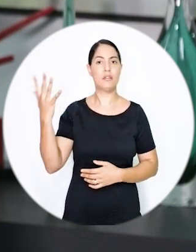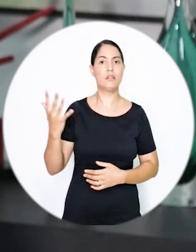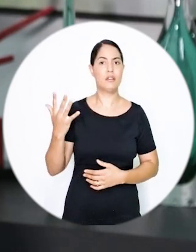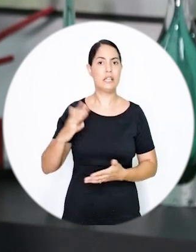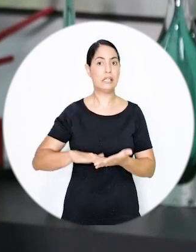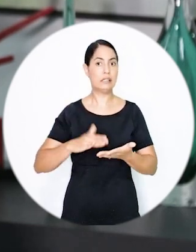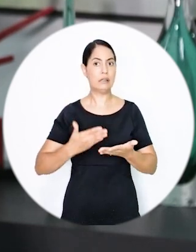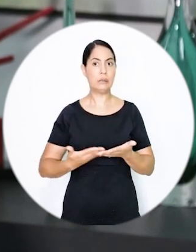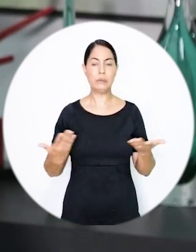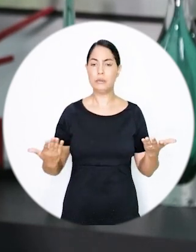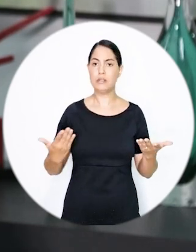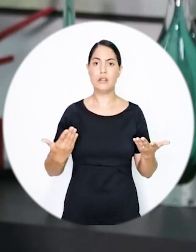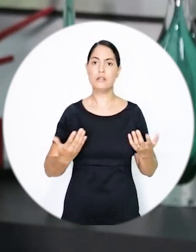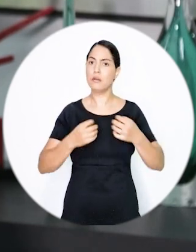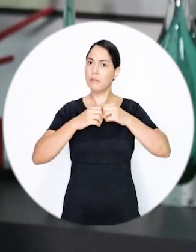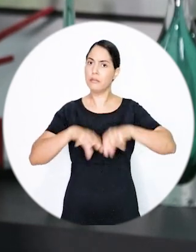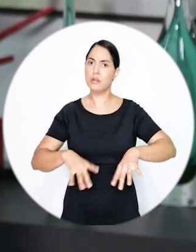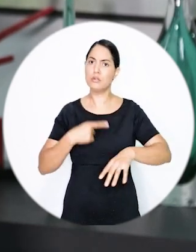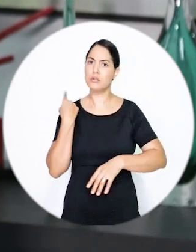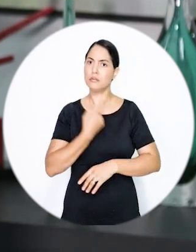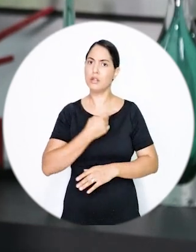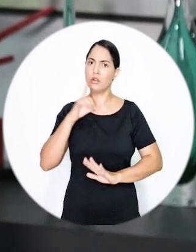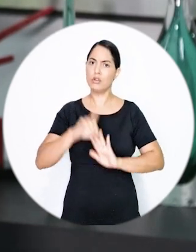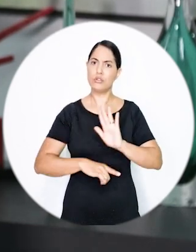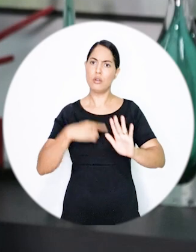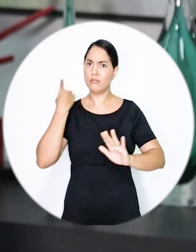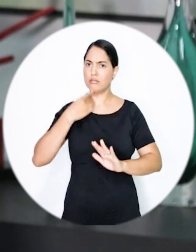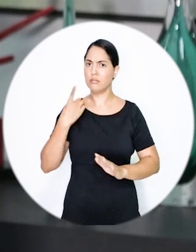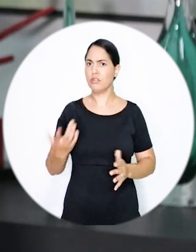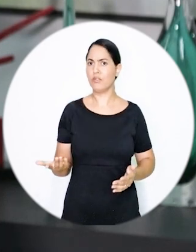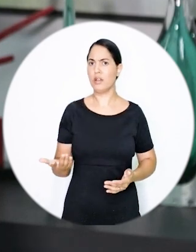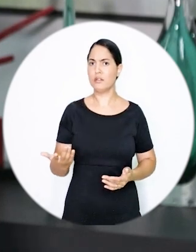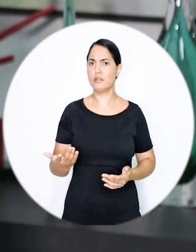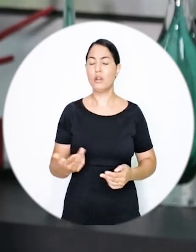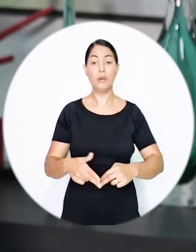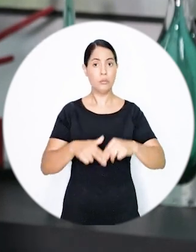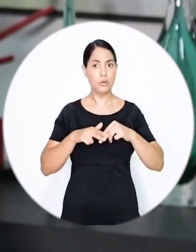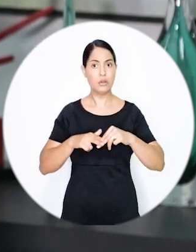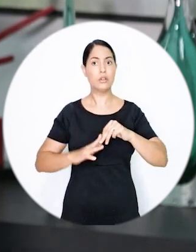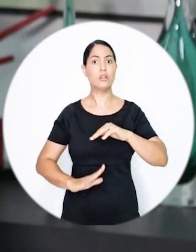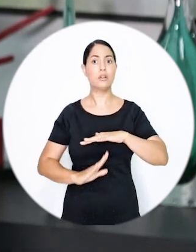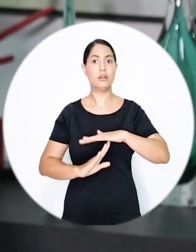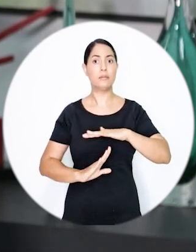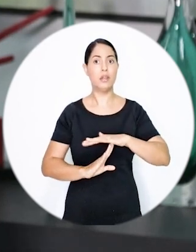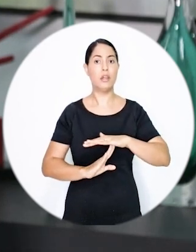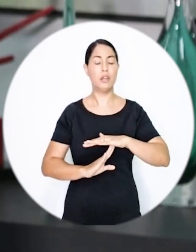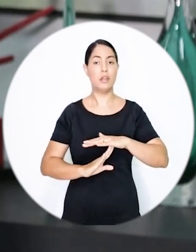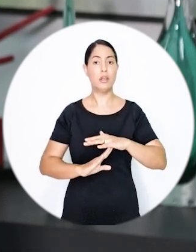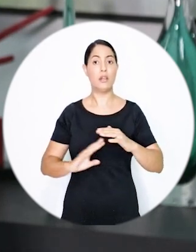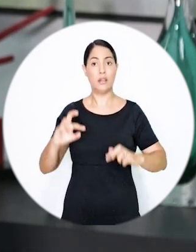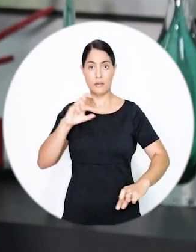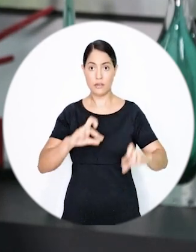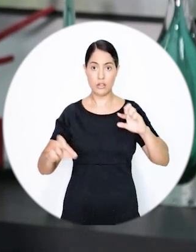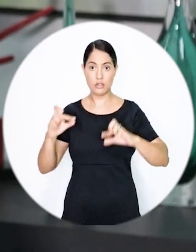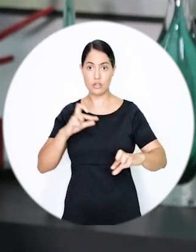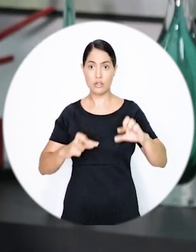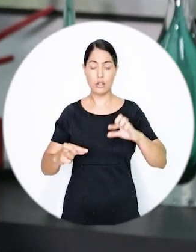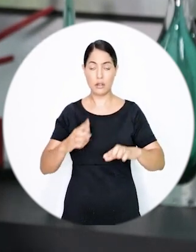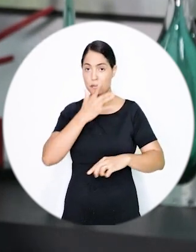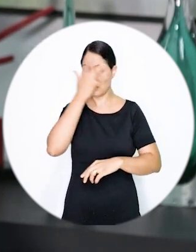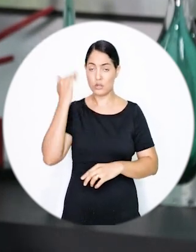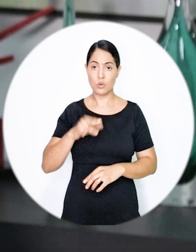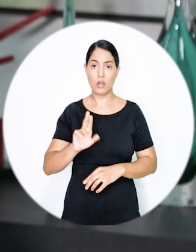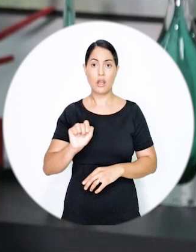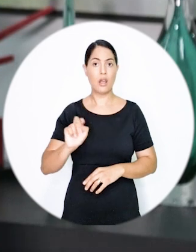advogados. Sabíamos que o texto da decisão poderia provocar interpretações desfavoráveis às prerrogativas da advocacia. Quando há